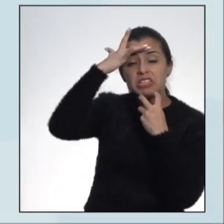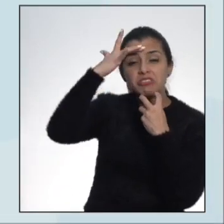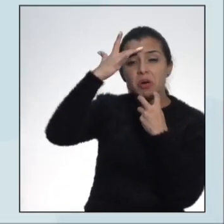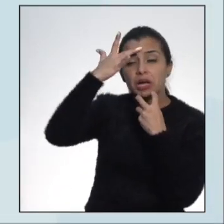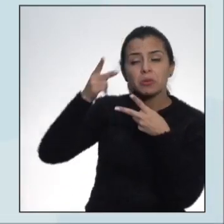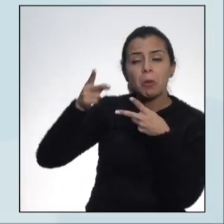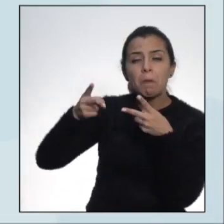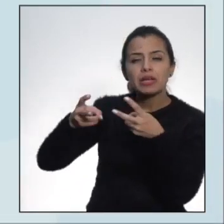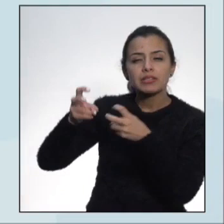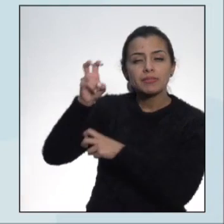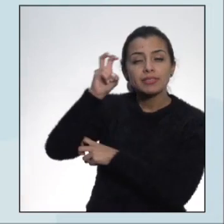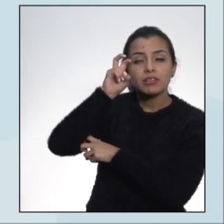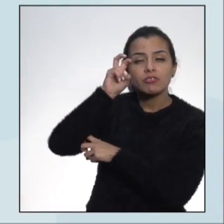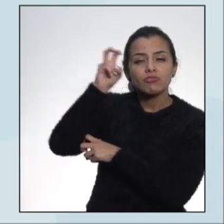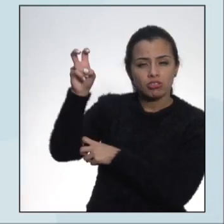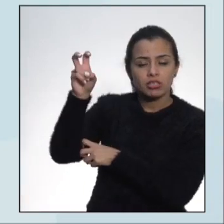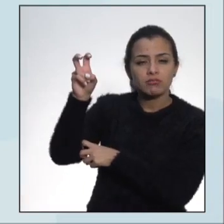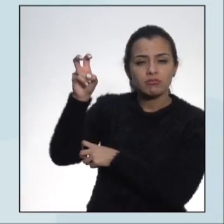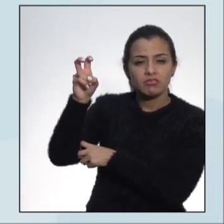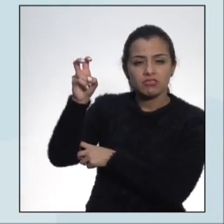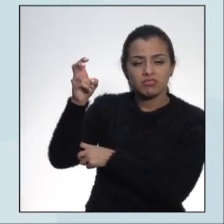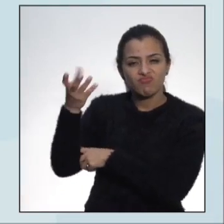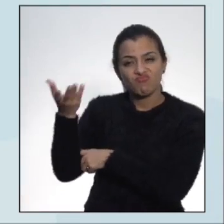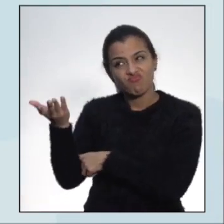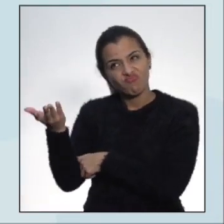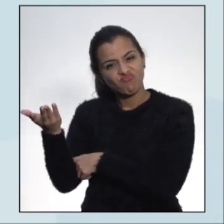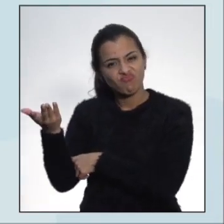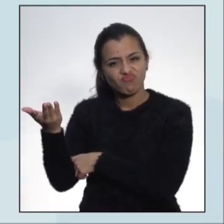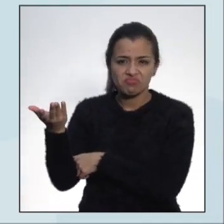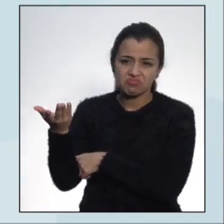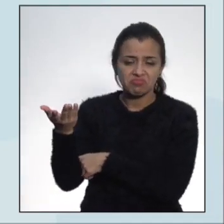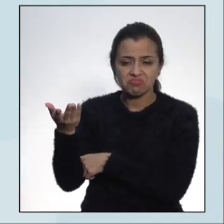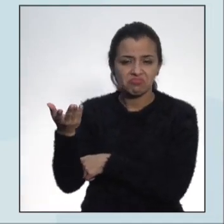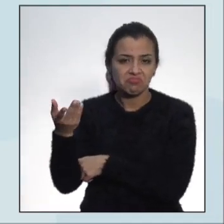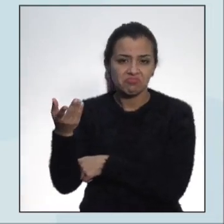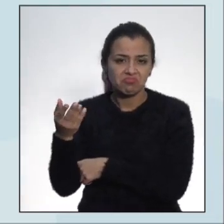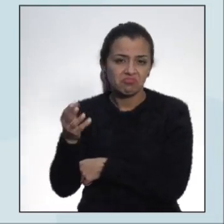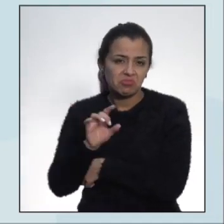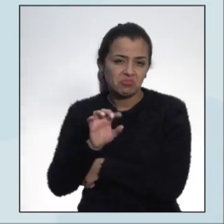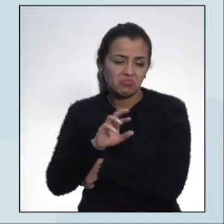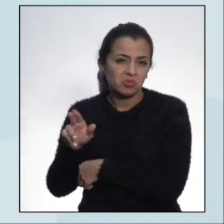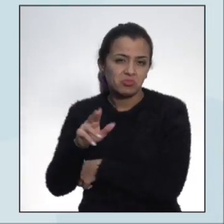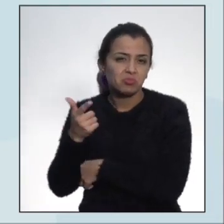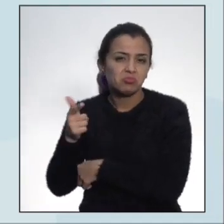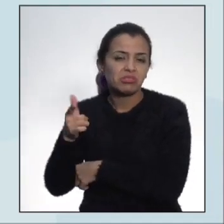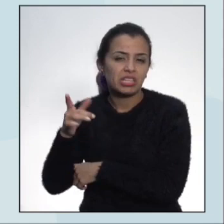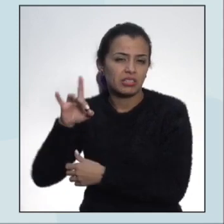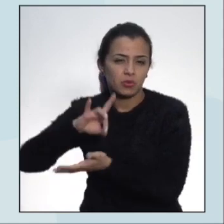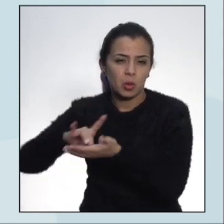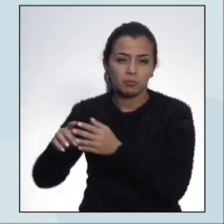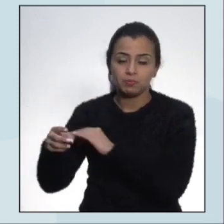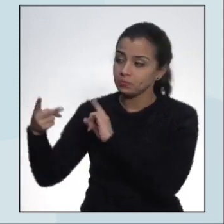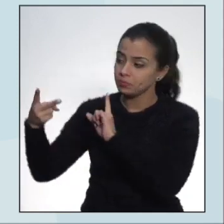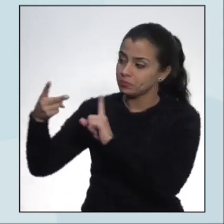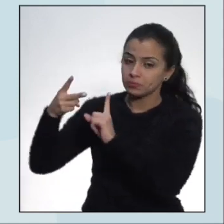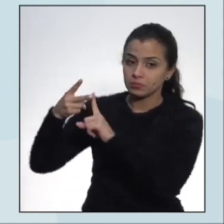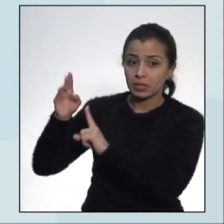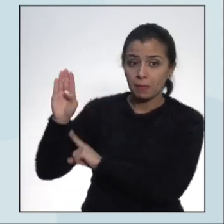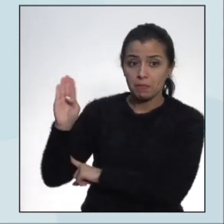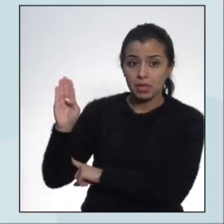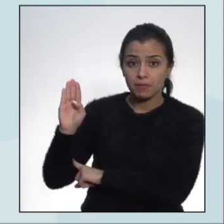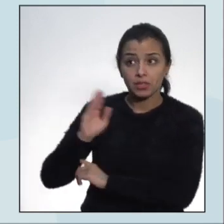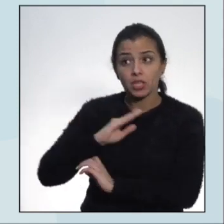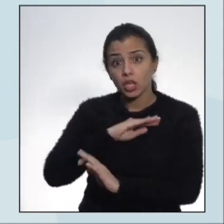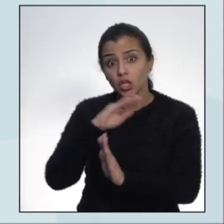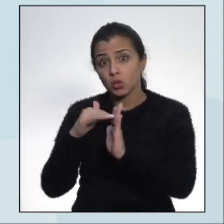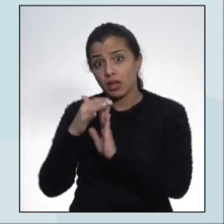vê-la e alcançar, né? Isso aí, no mau caratismo, não vejo nessa fala. Todo homem pode ser rico se atinar